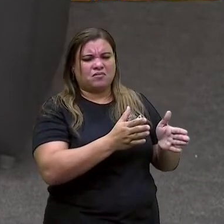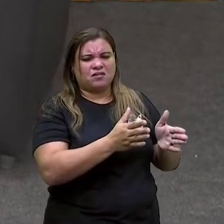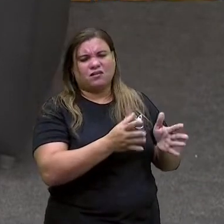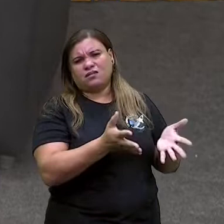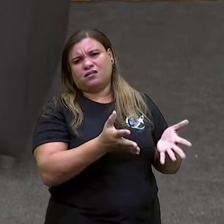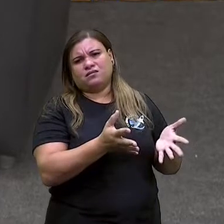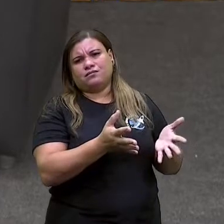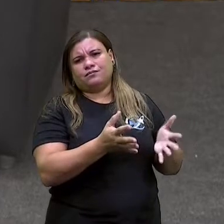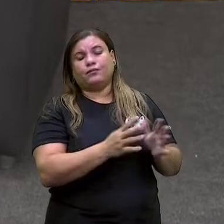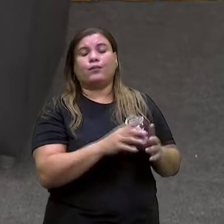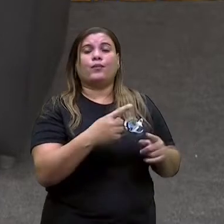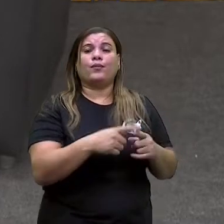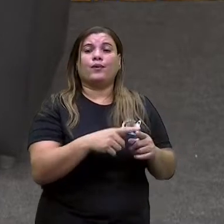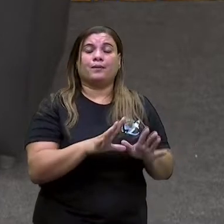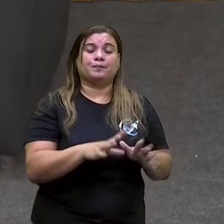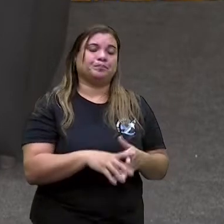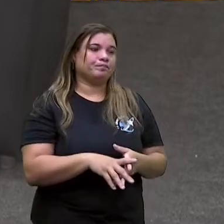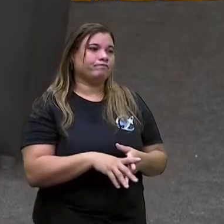o Brasil é um país que lê pouco.